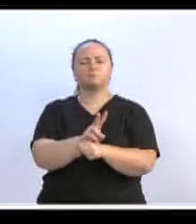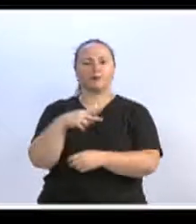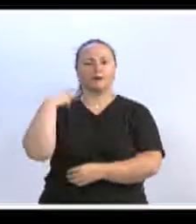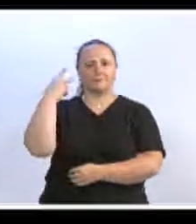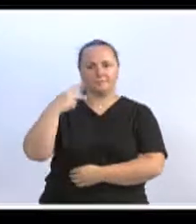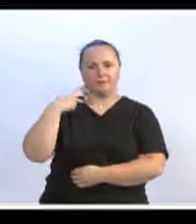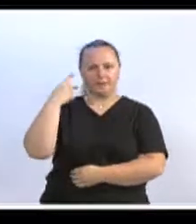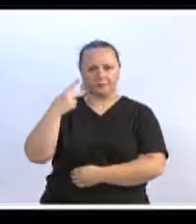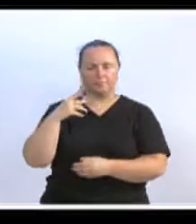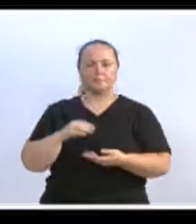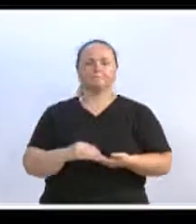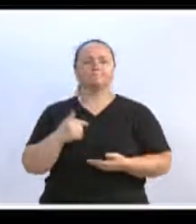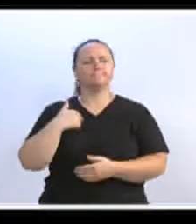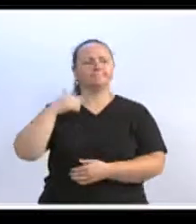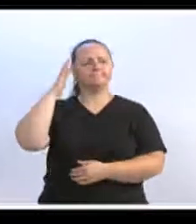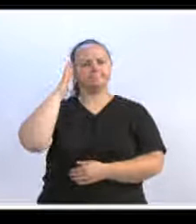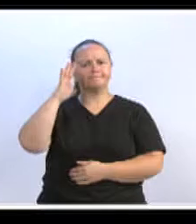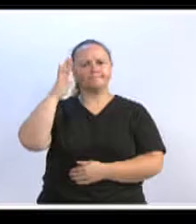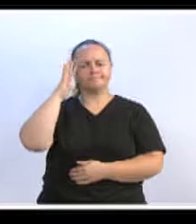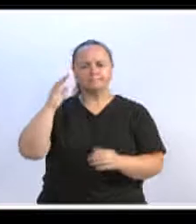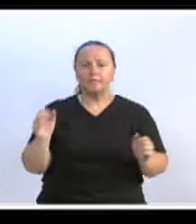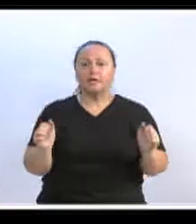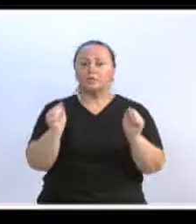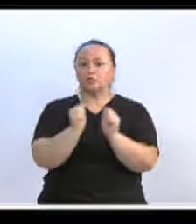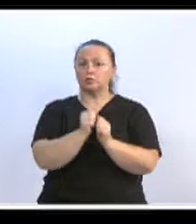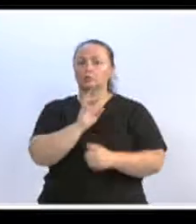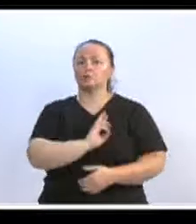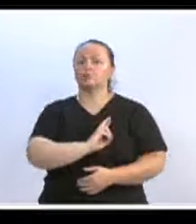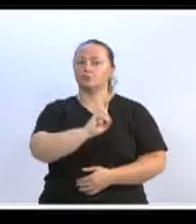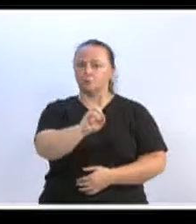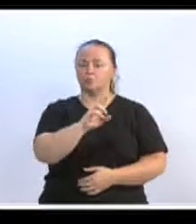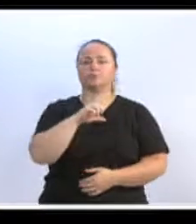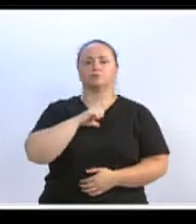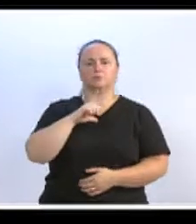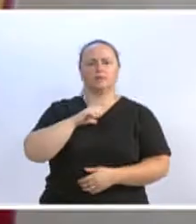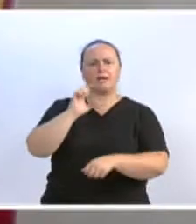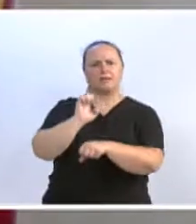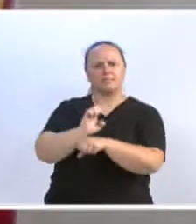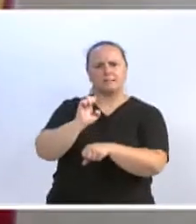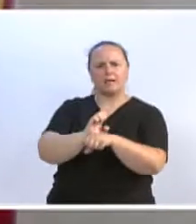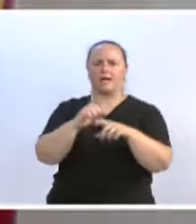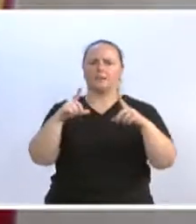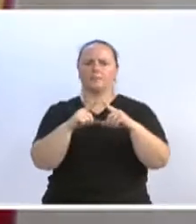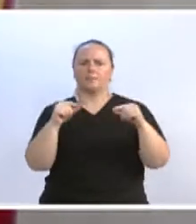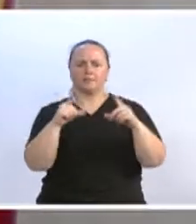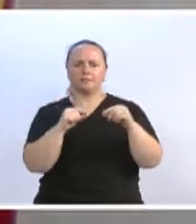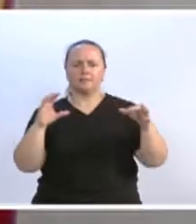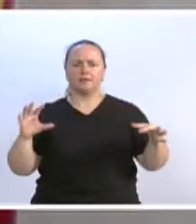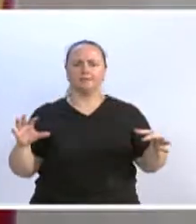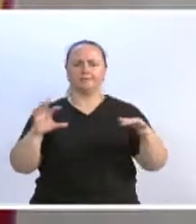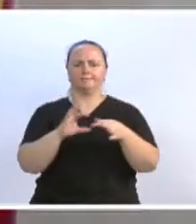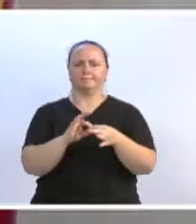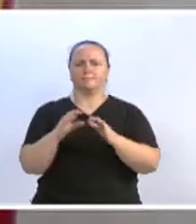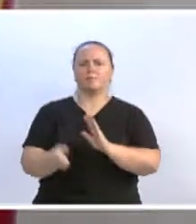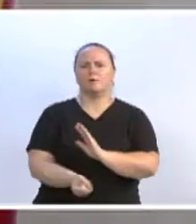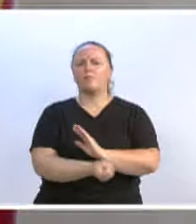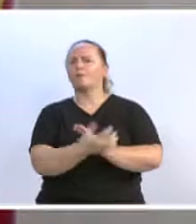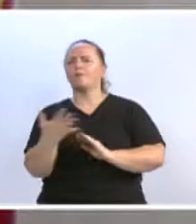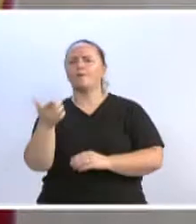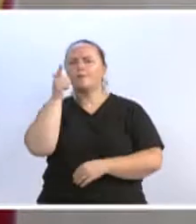os vereadores desta casa conseguisse através de seus representantes no estado em brasília trazer recursos para nossa cidade quantas obras seriam